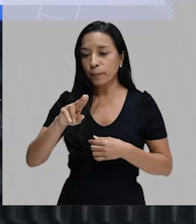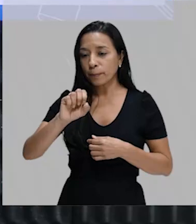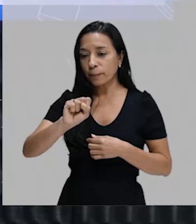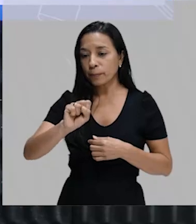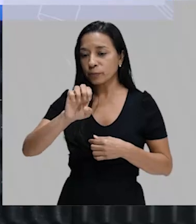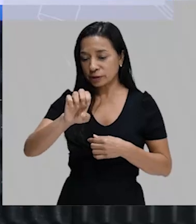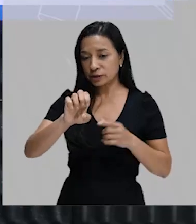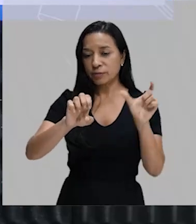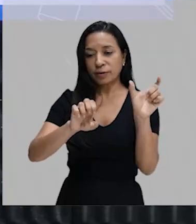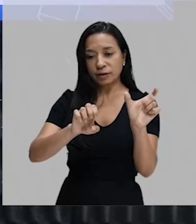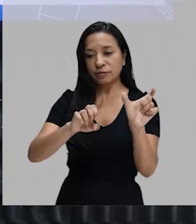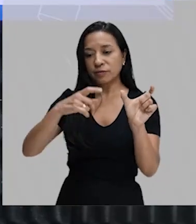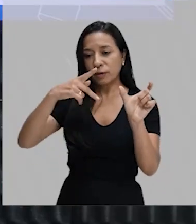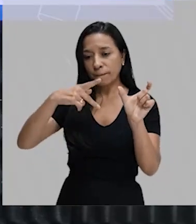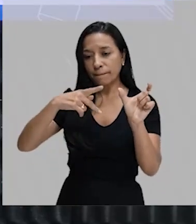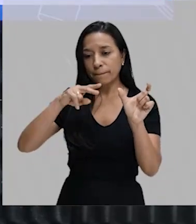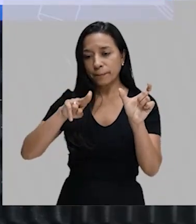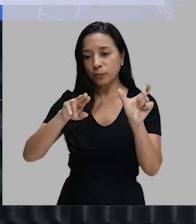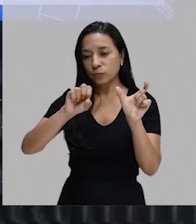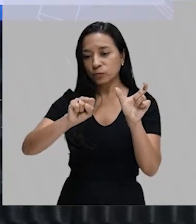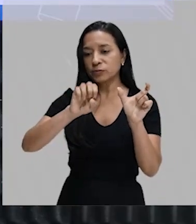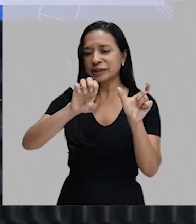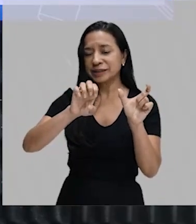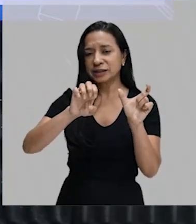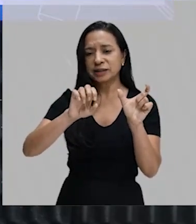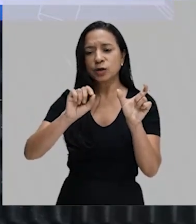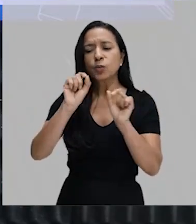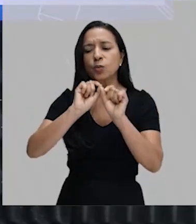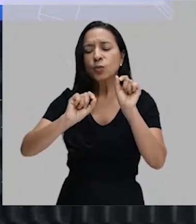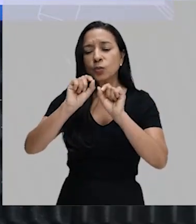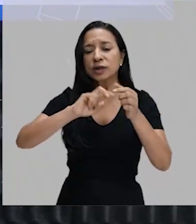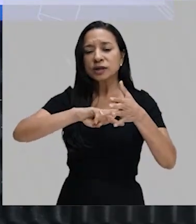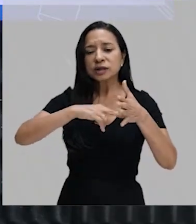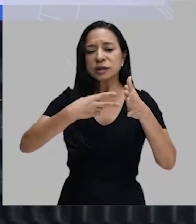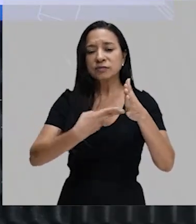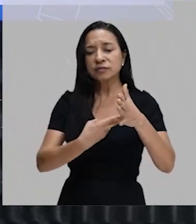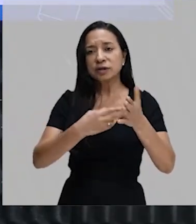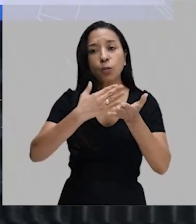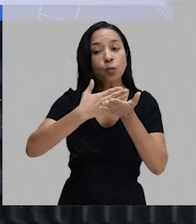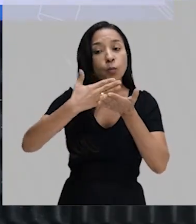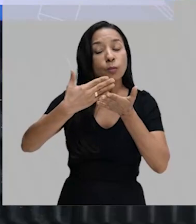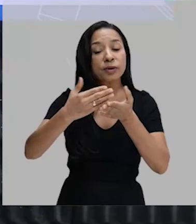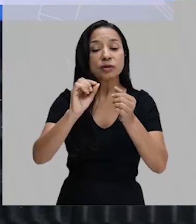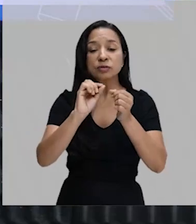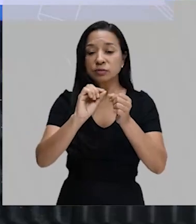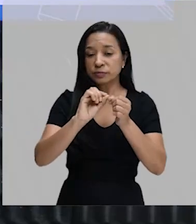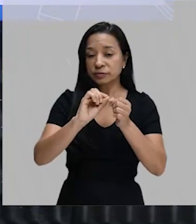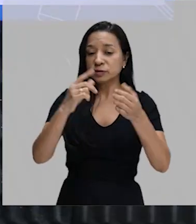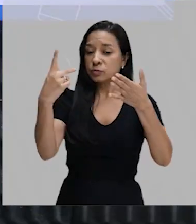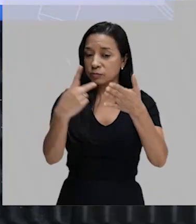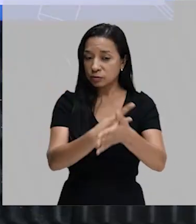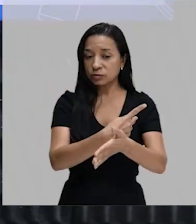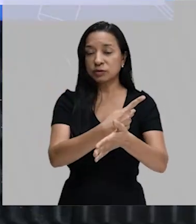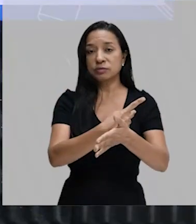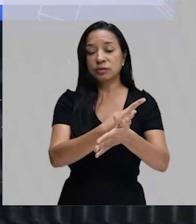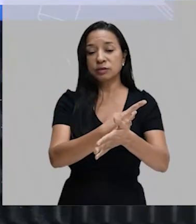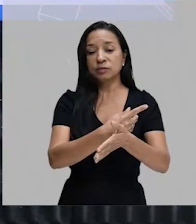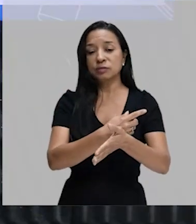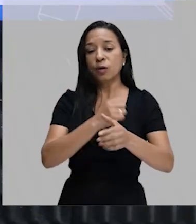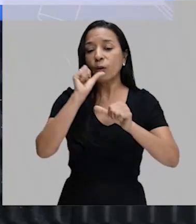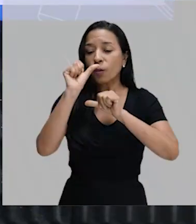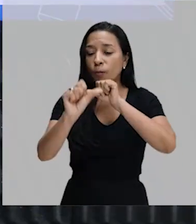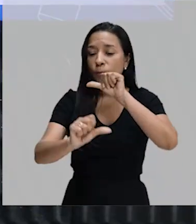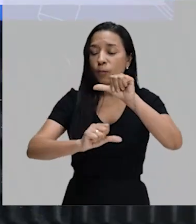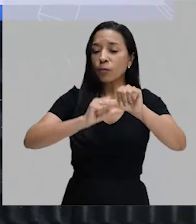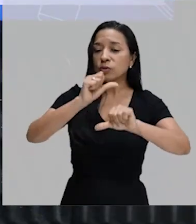qual é a indicação dela. Ele me indica o início de uma ação, ele me indica uma